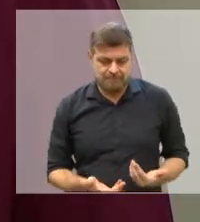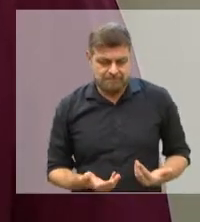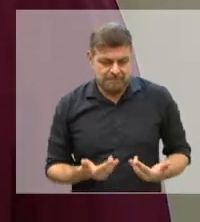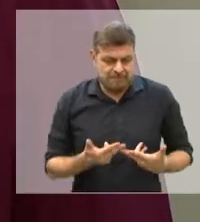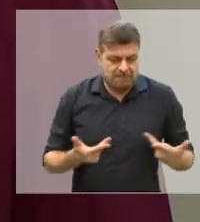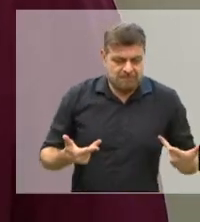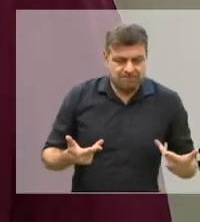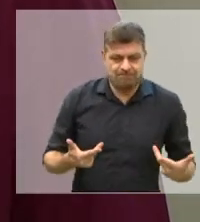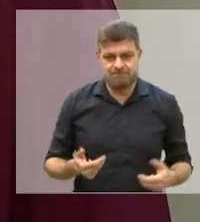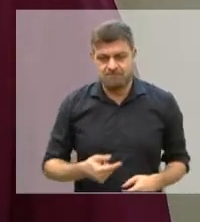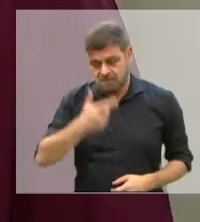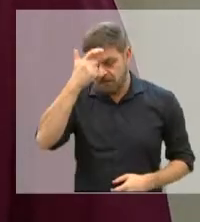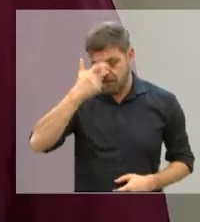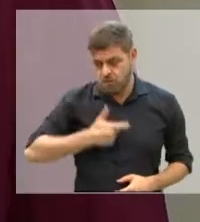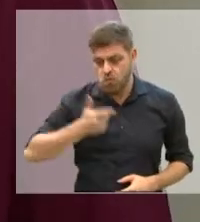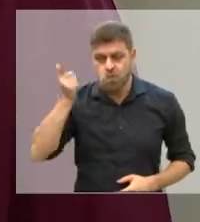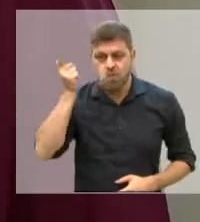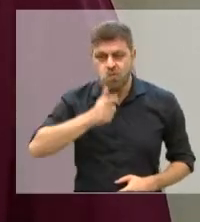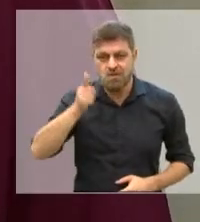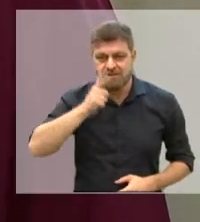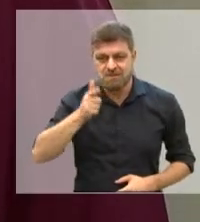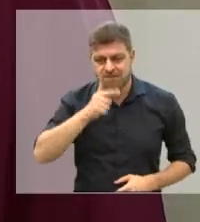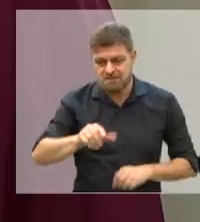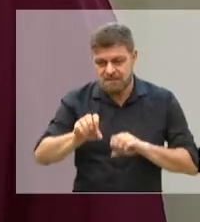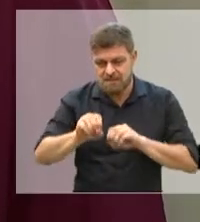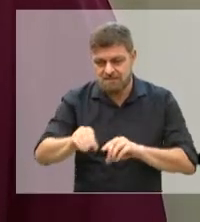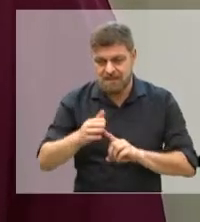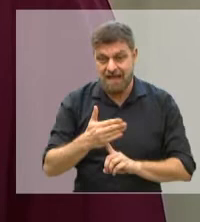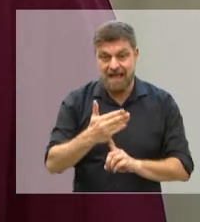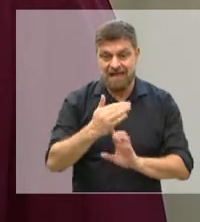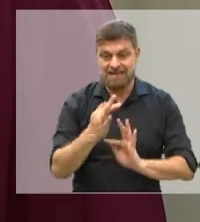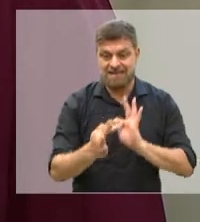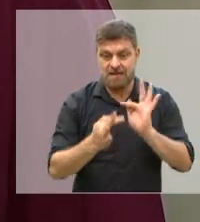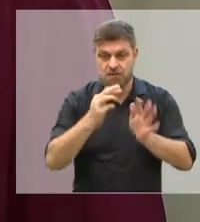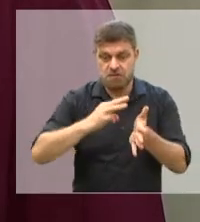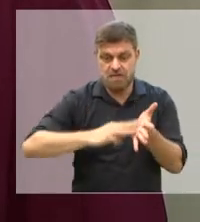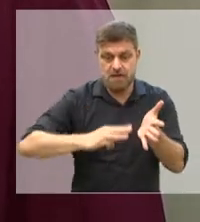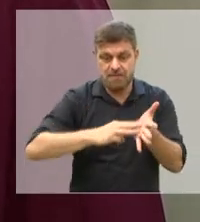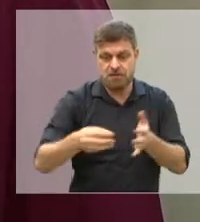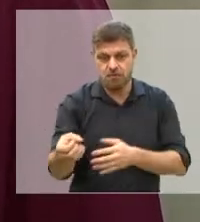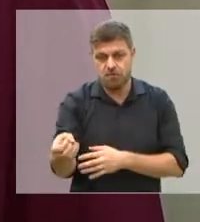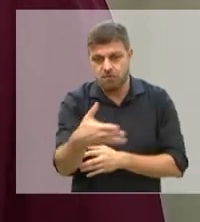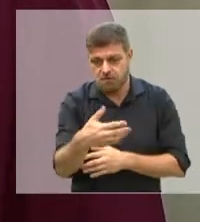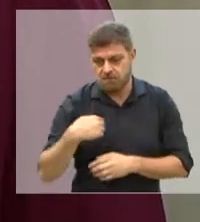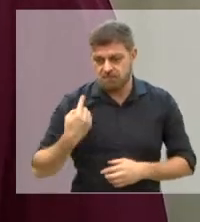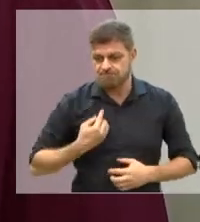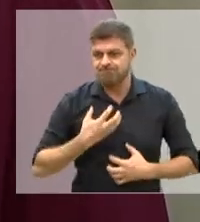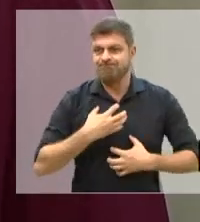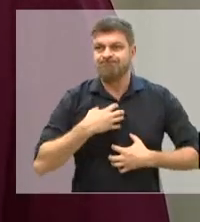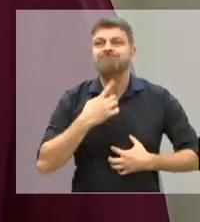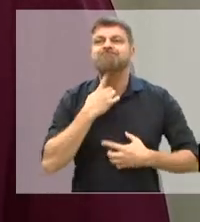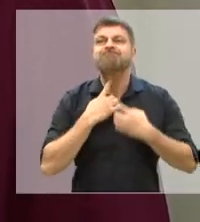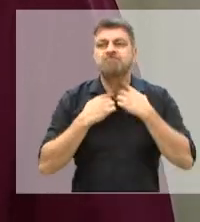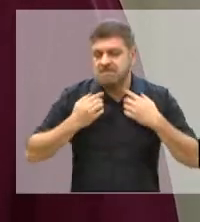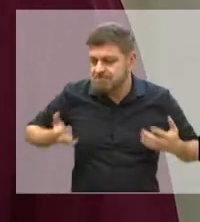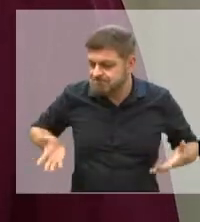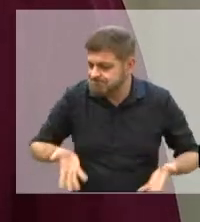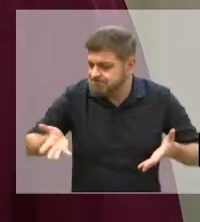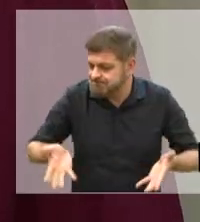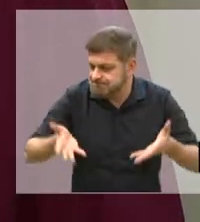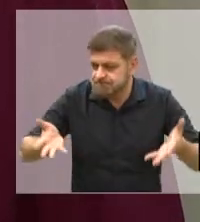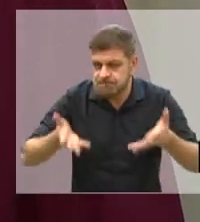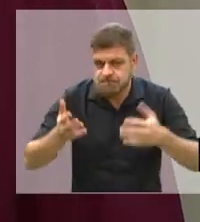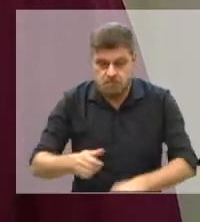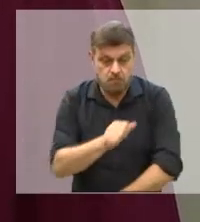Essa situação de você poder aplicar tecnologias, metodologias novas é muito estimulante. E poder fazer o aluno ser o